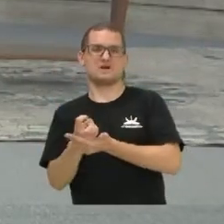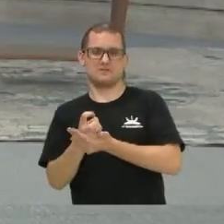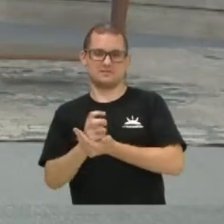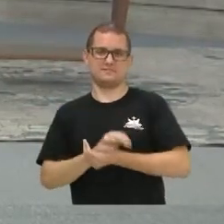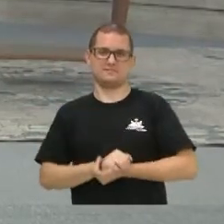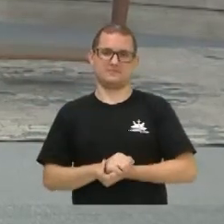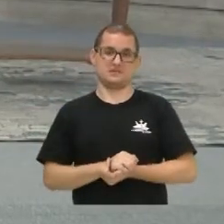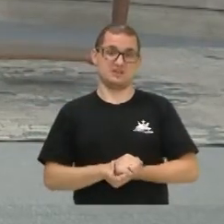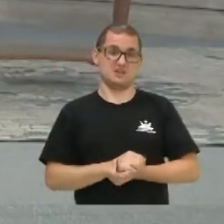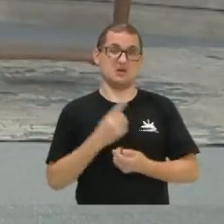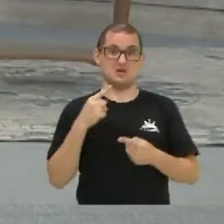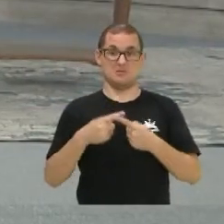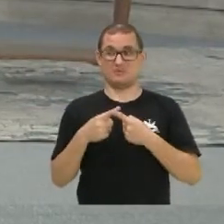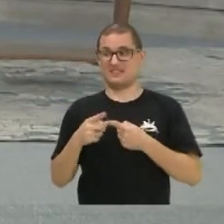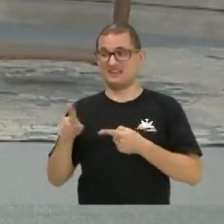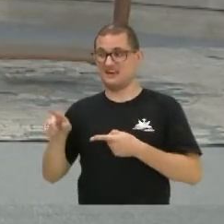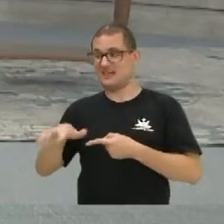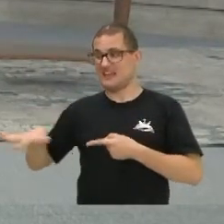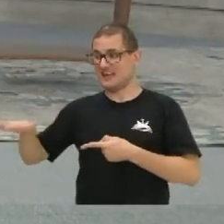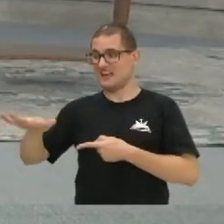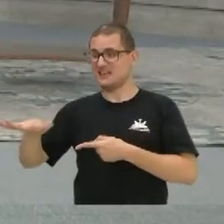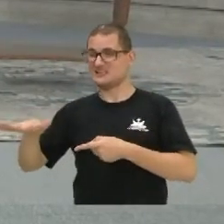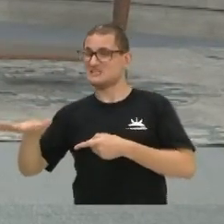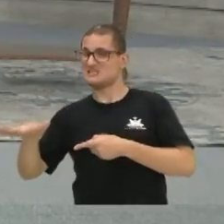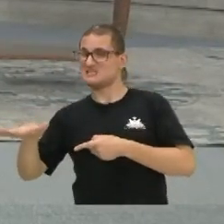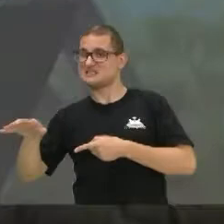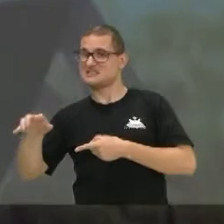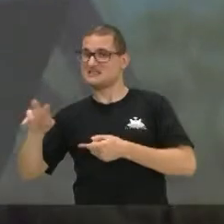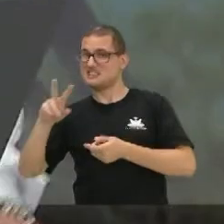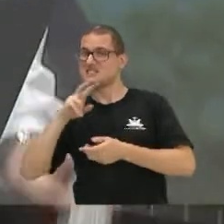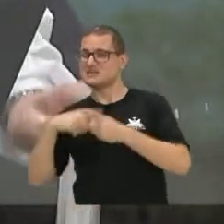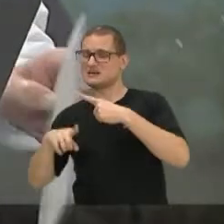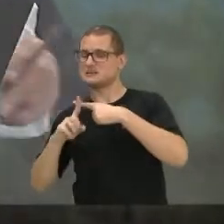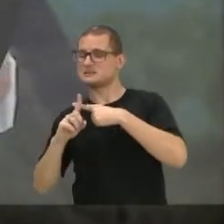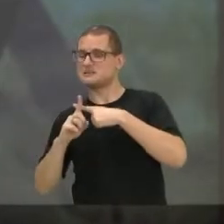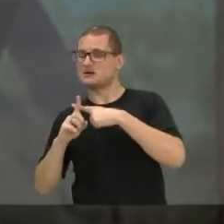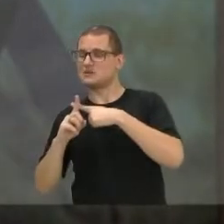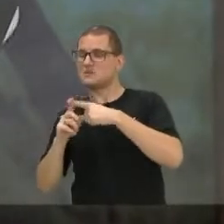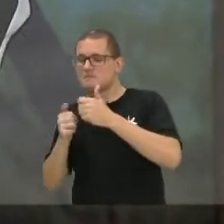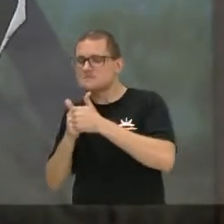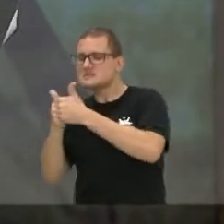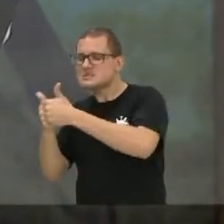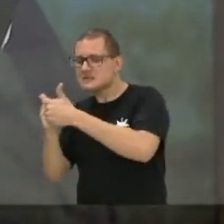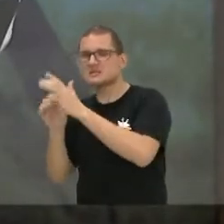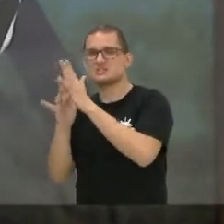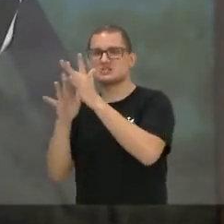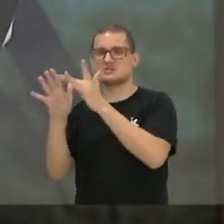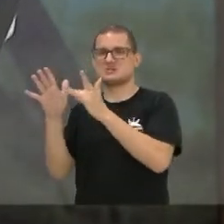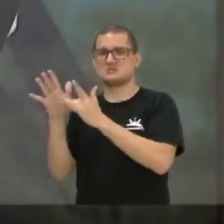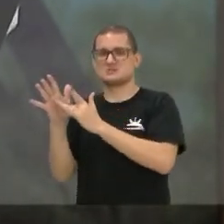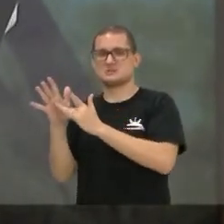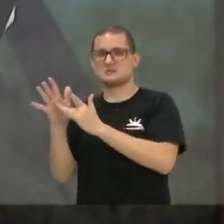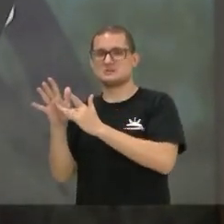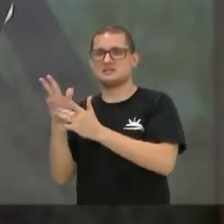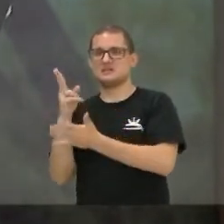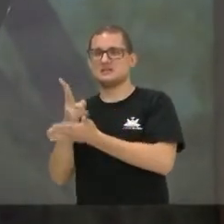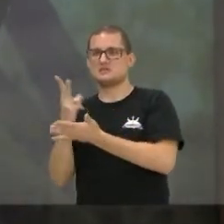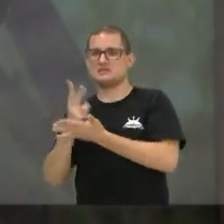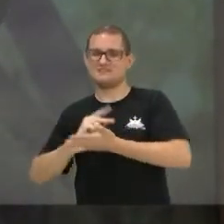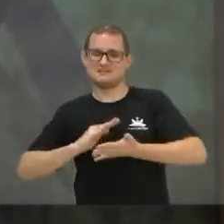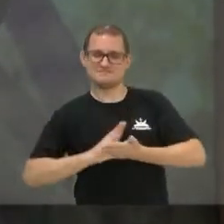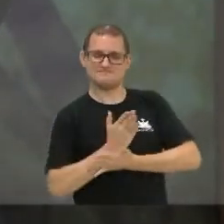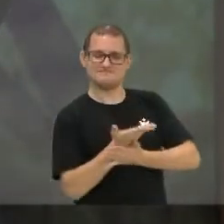e a presença de cristãos fiéis a jesus cristo é sempre um